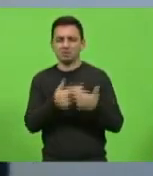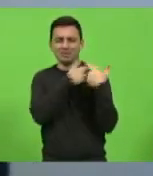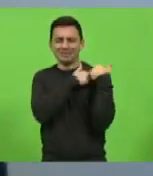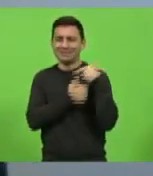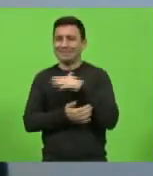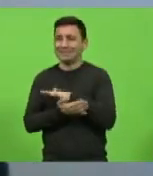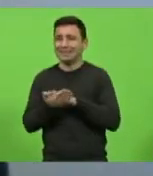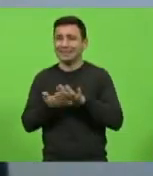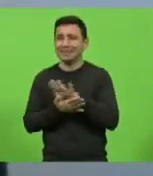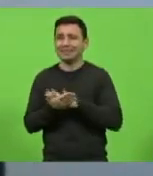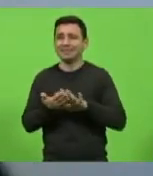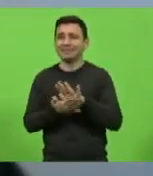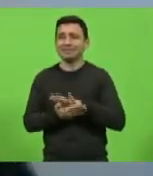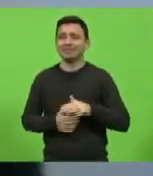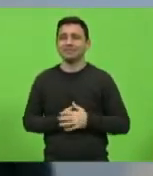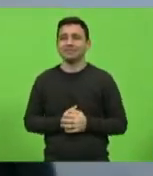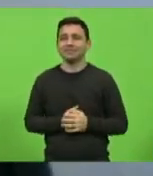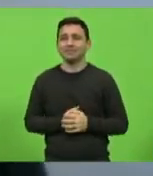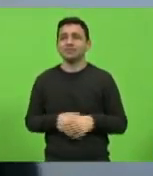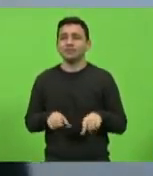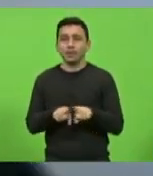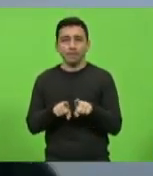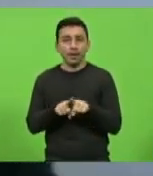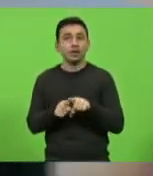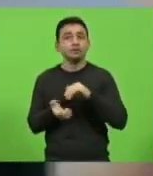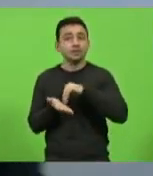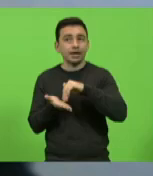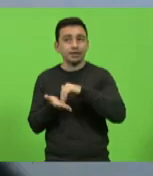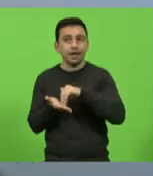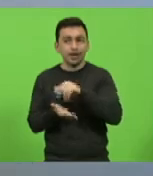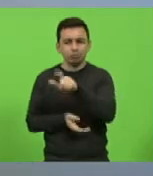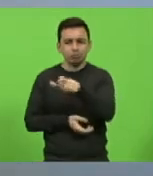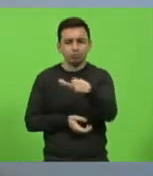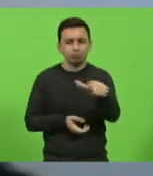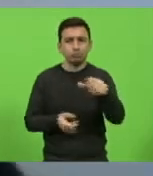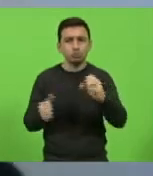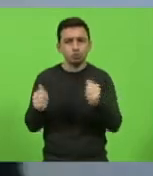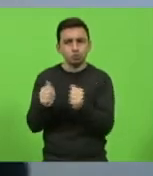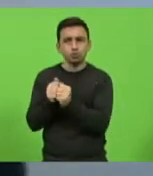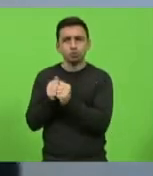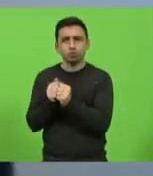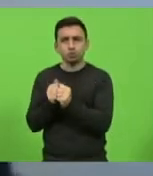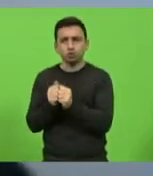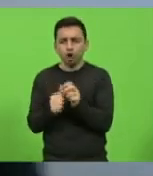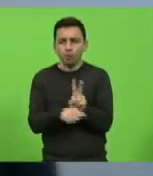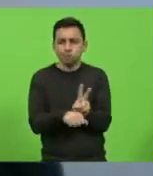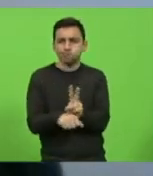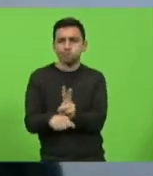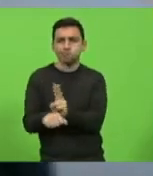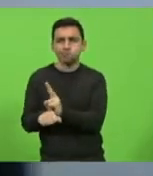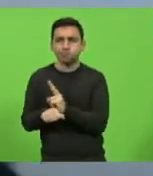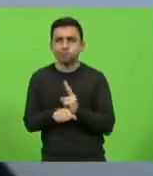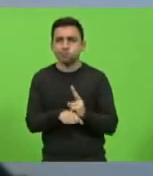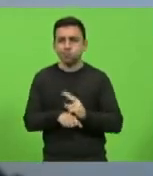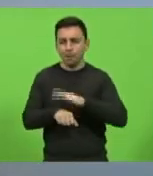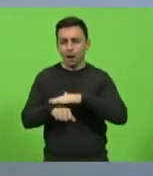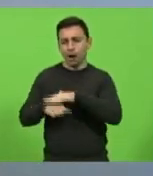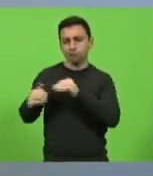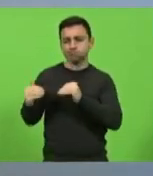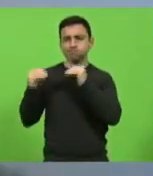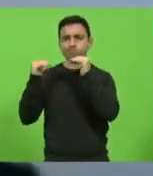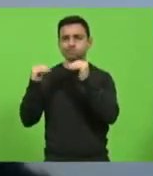nós. E que os secretários envolvidos foram protegidos pelo comandante